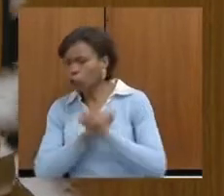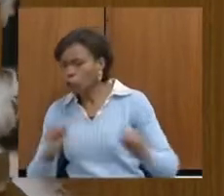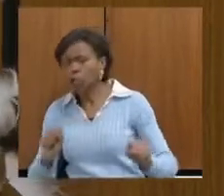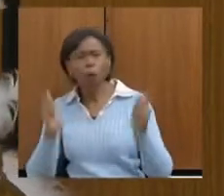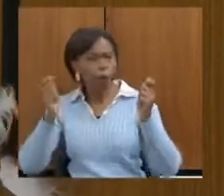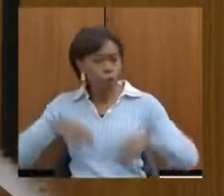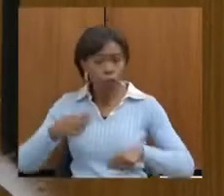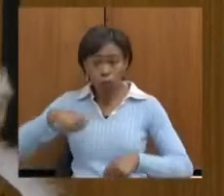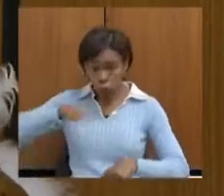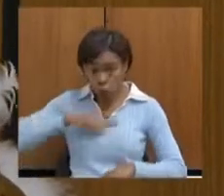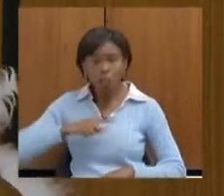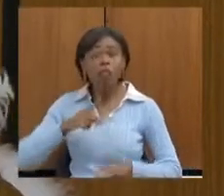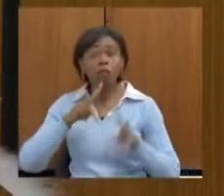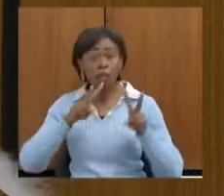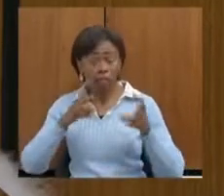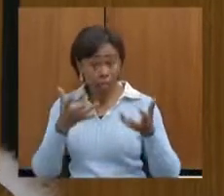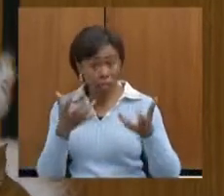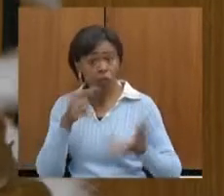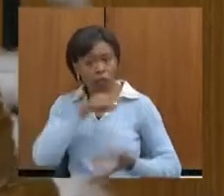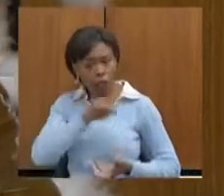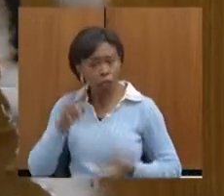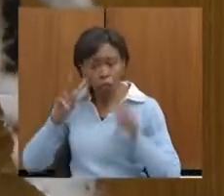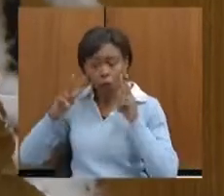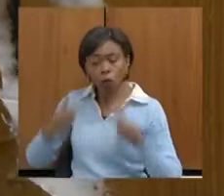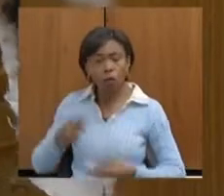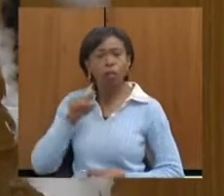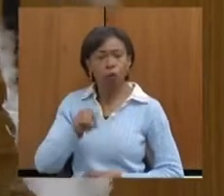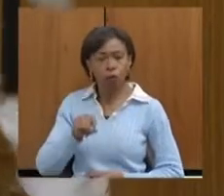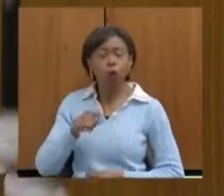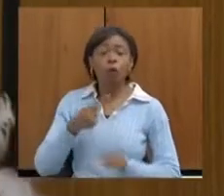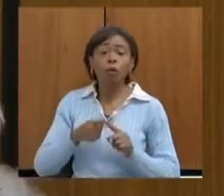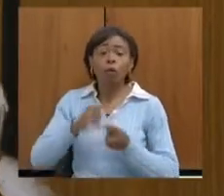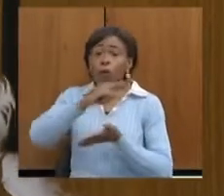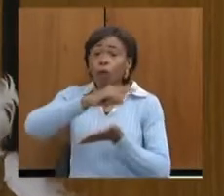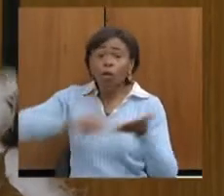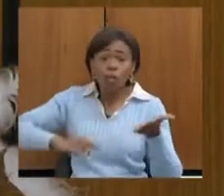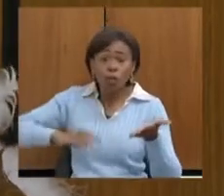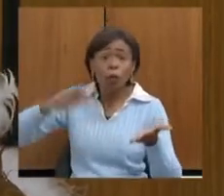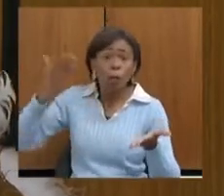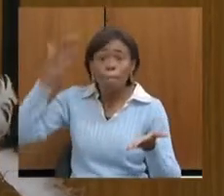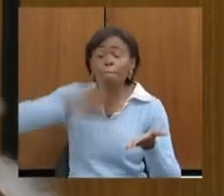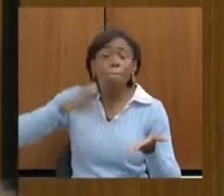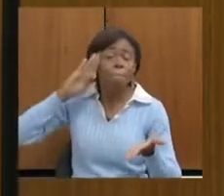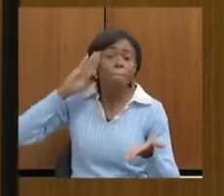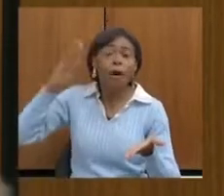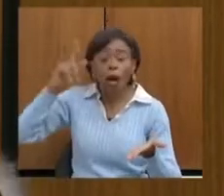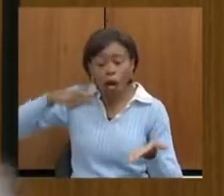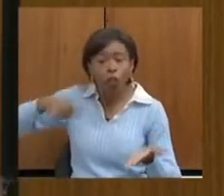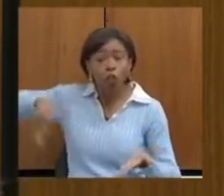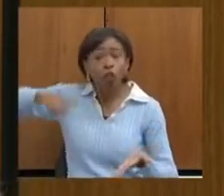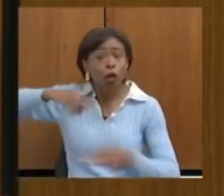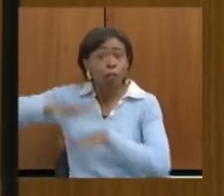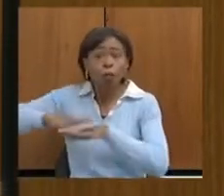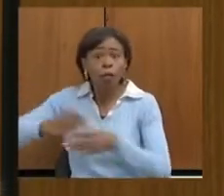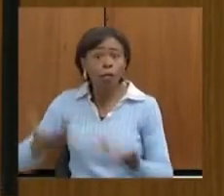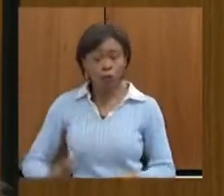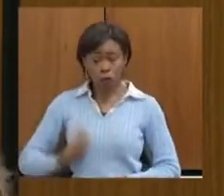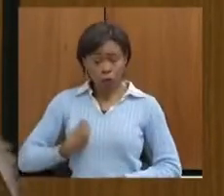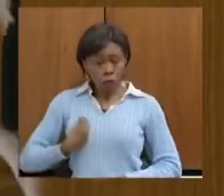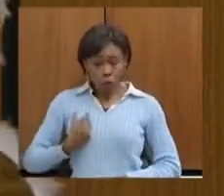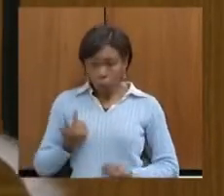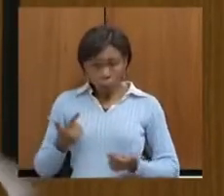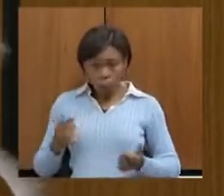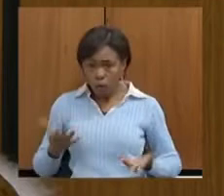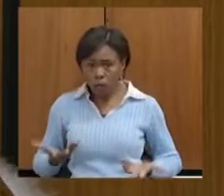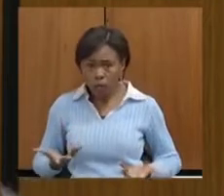ela vai nos reconhecer porque nós estamos vivos e o maior documento dos documentos somos nós né se nós não existimos no